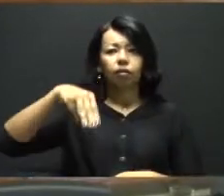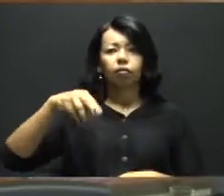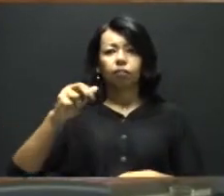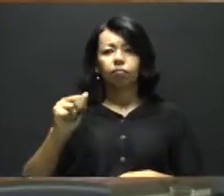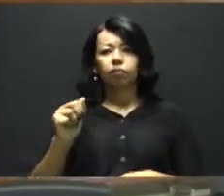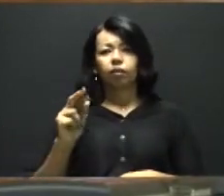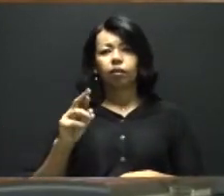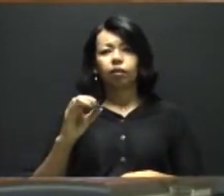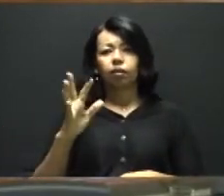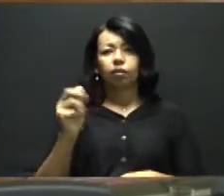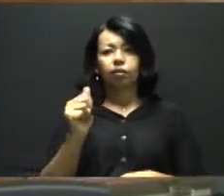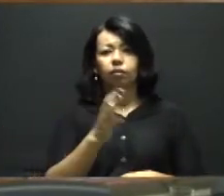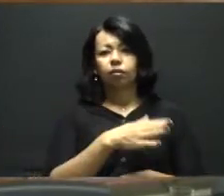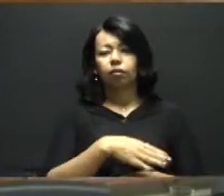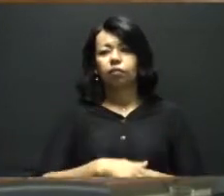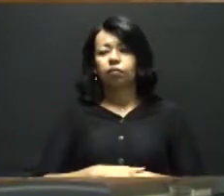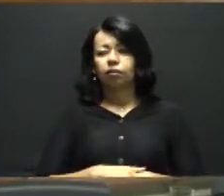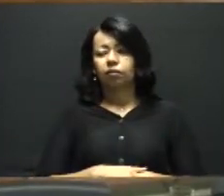shirley venâncio